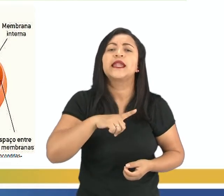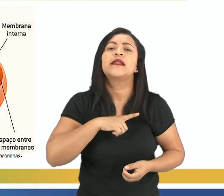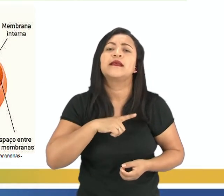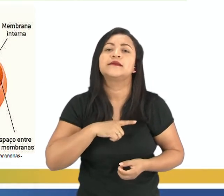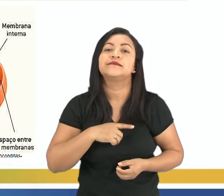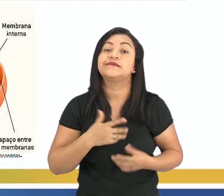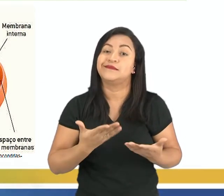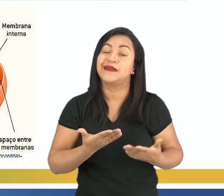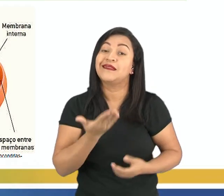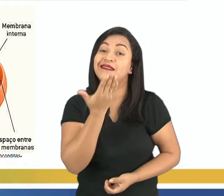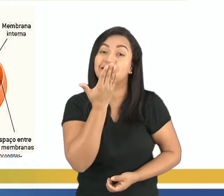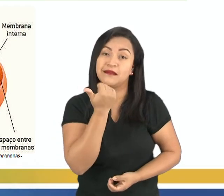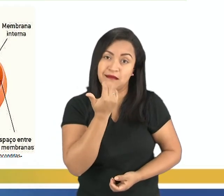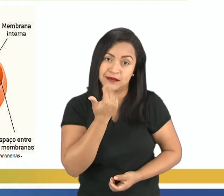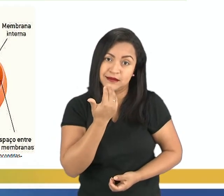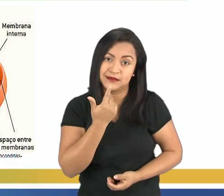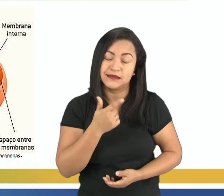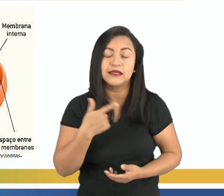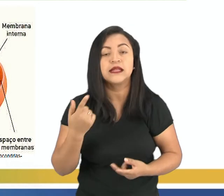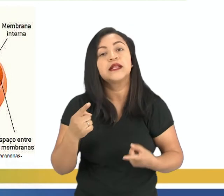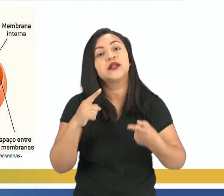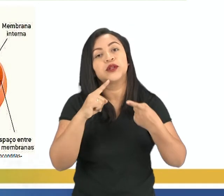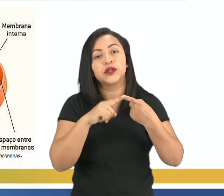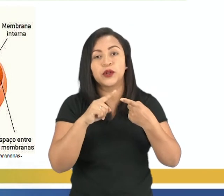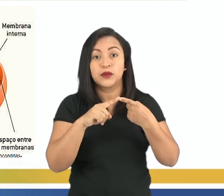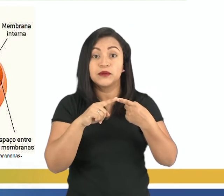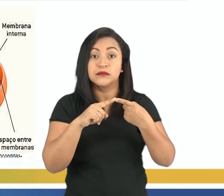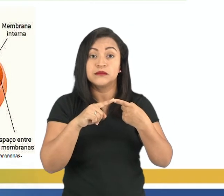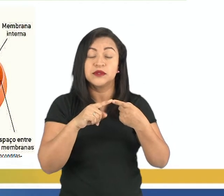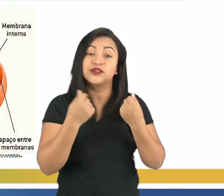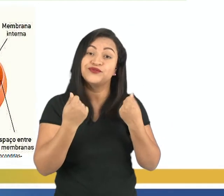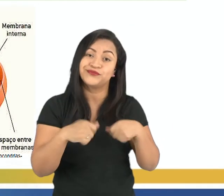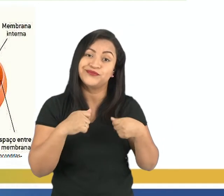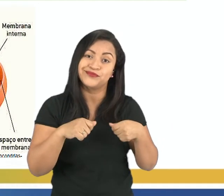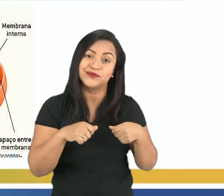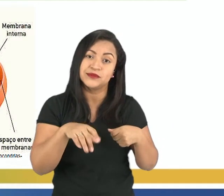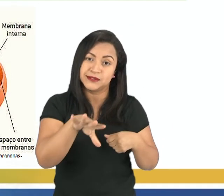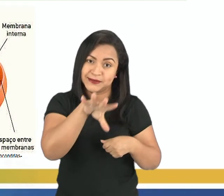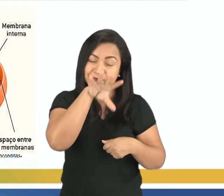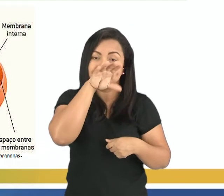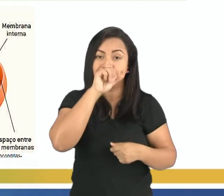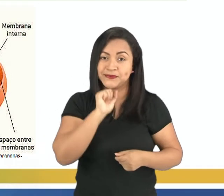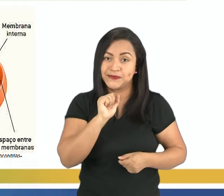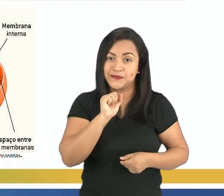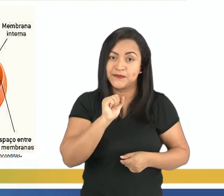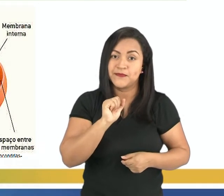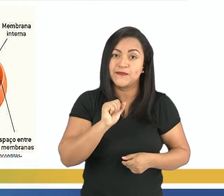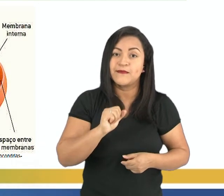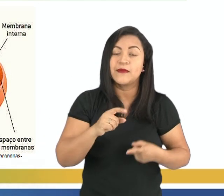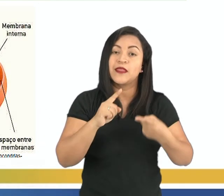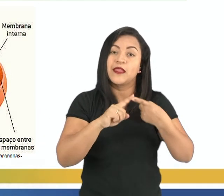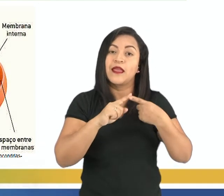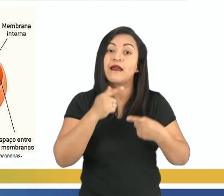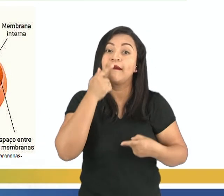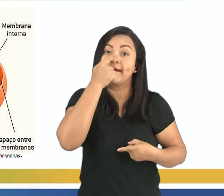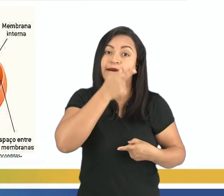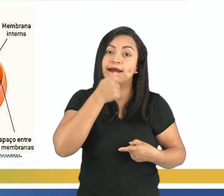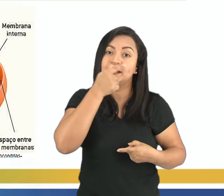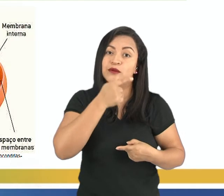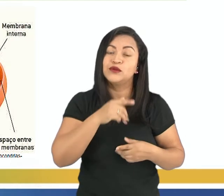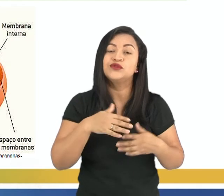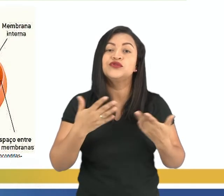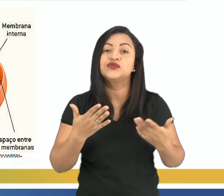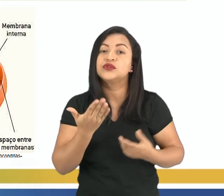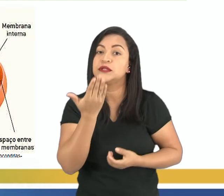da alimentação. Então, o primeiro ingrediente que a gente precisa para respiração celular é a glicose que a gente vai